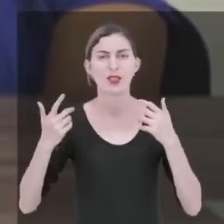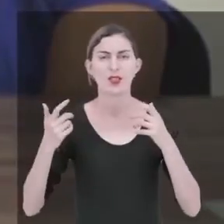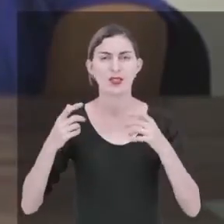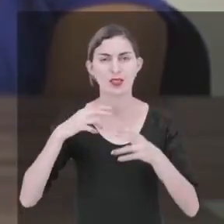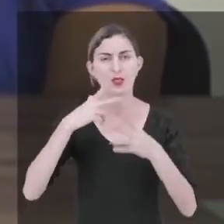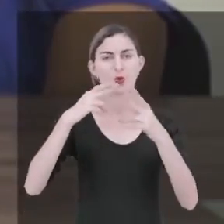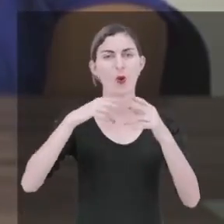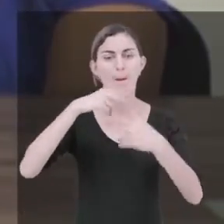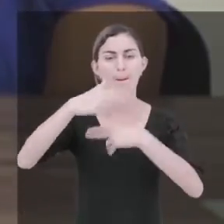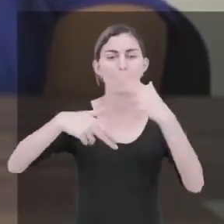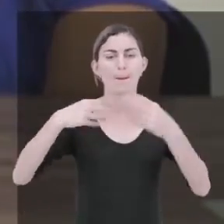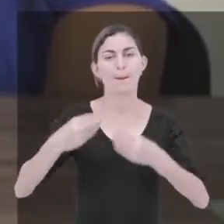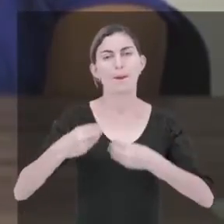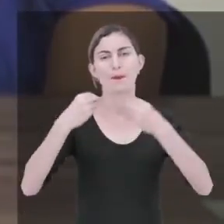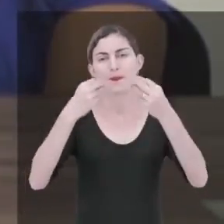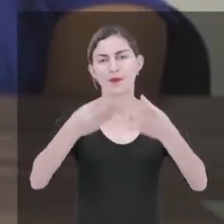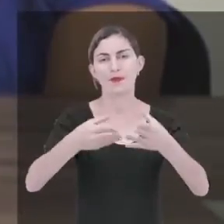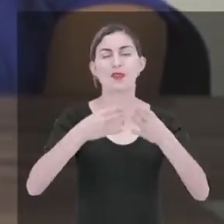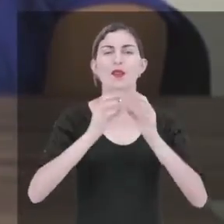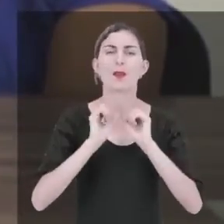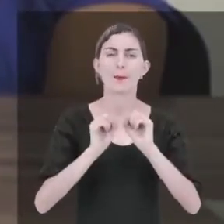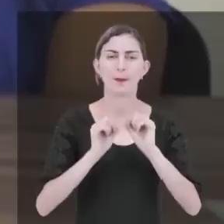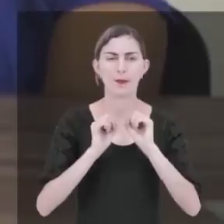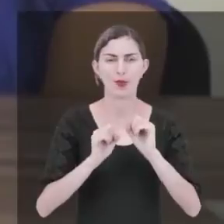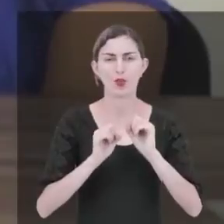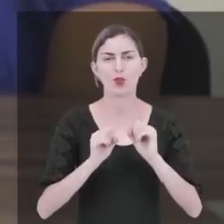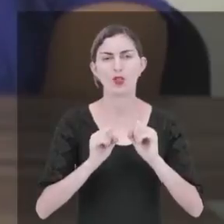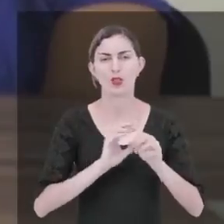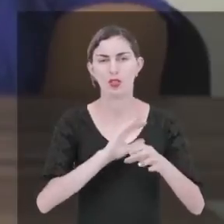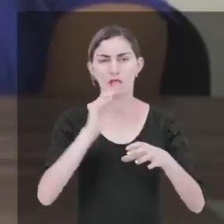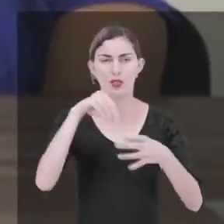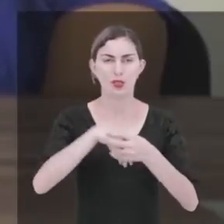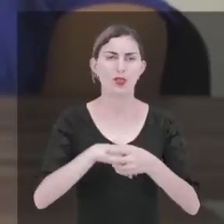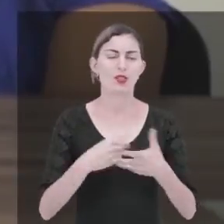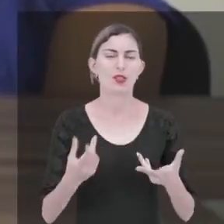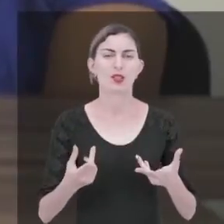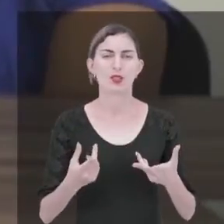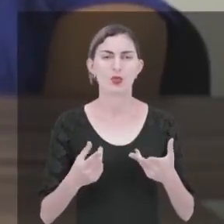elas recebem premiações. Então, as premiações podem ser de